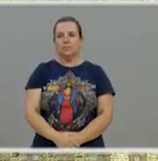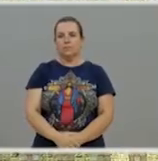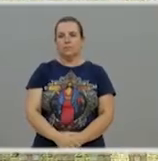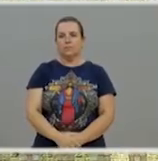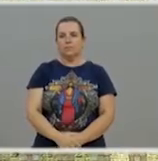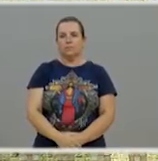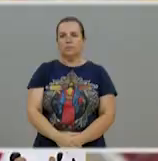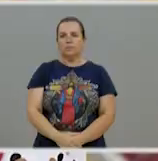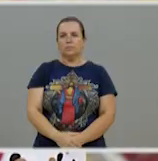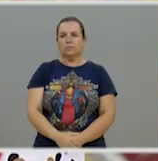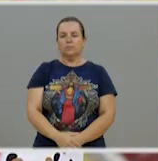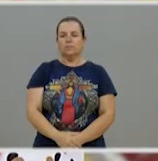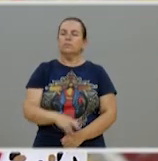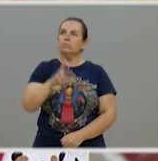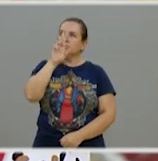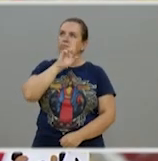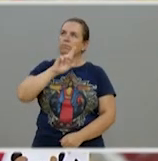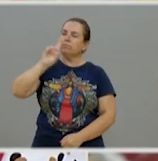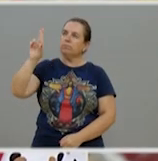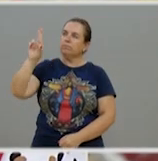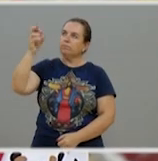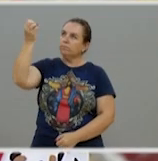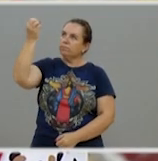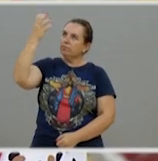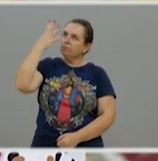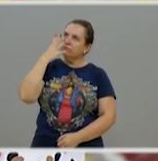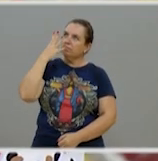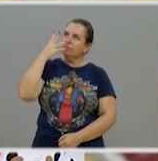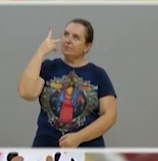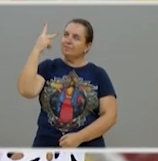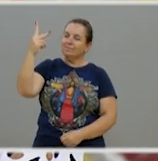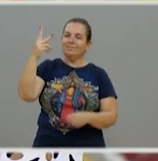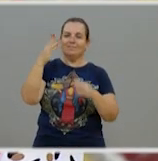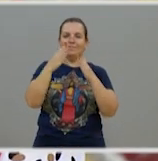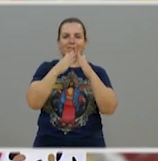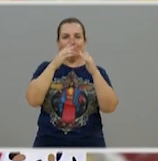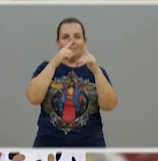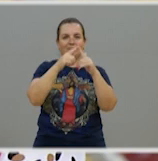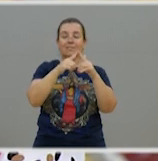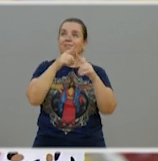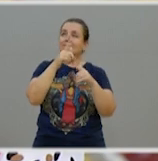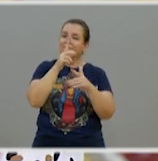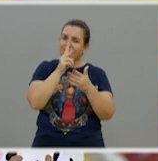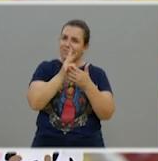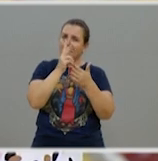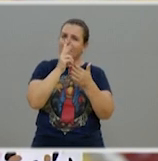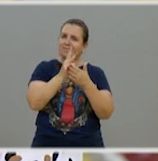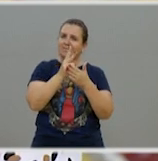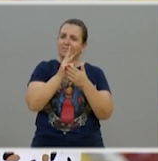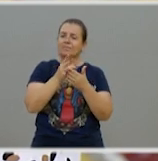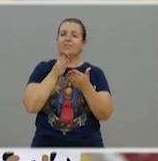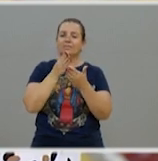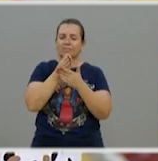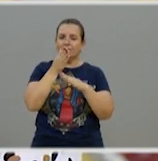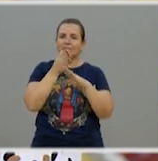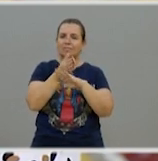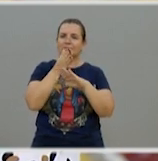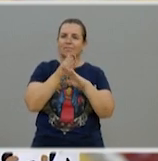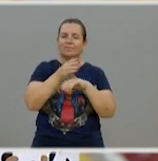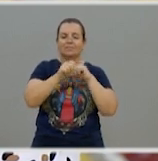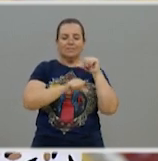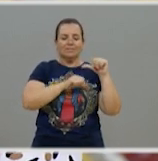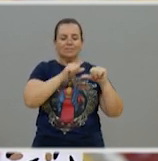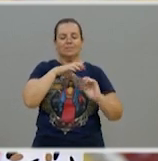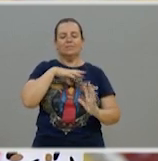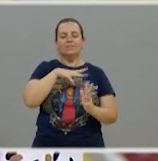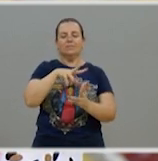amor. Senhor, iluminai a vossa igreja para que seja atuante na transfiguração do